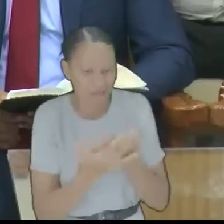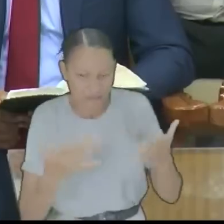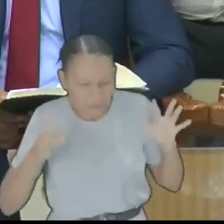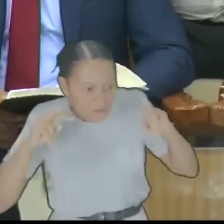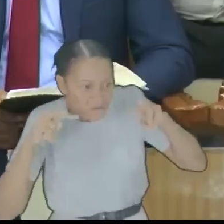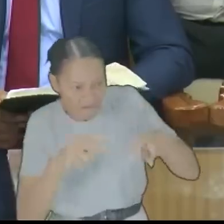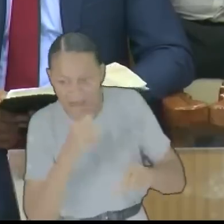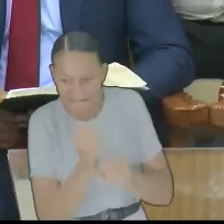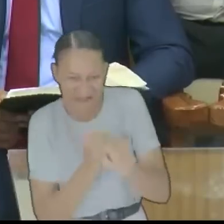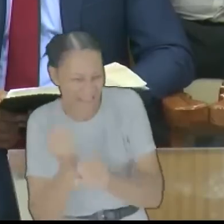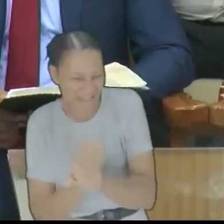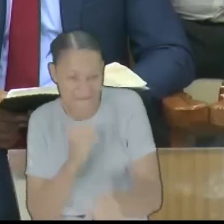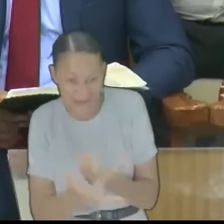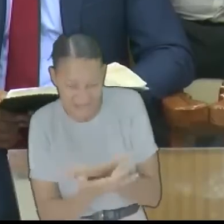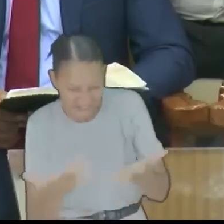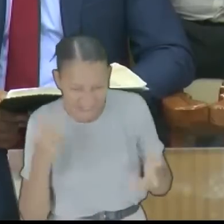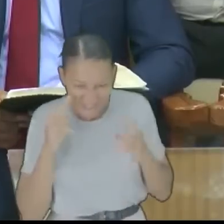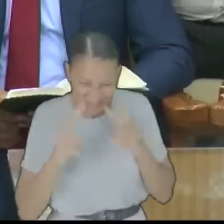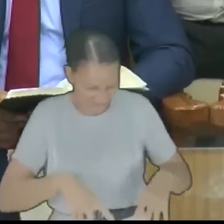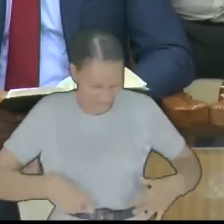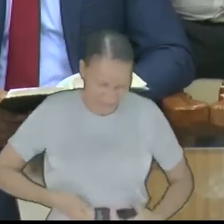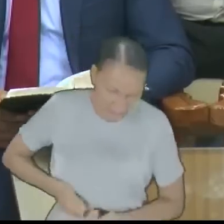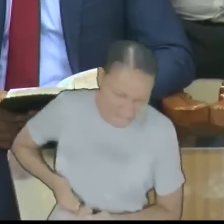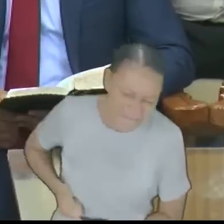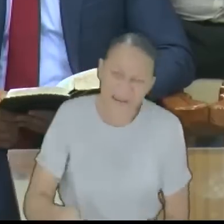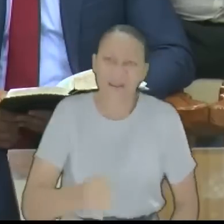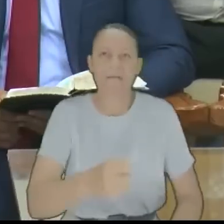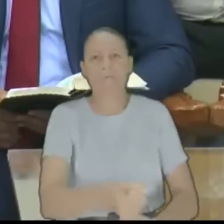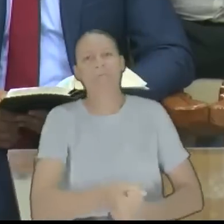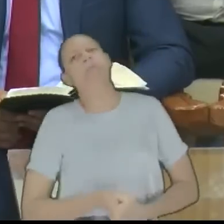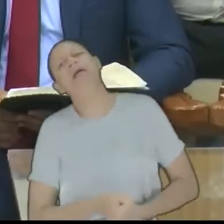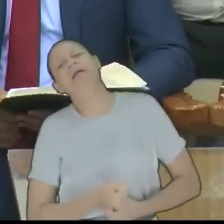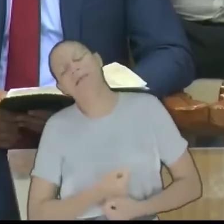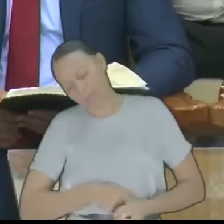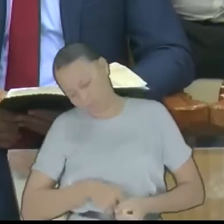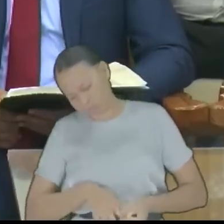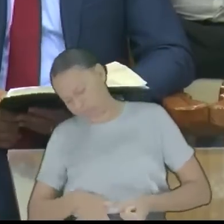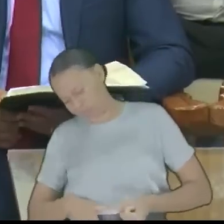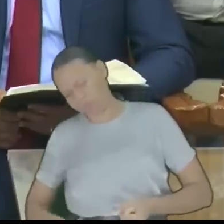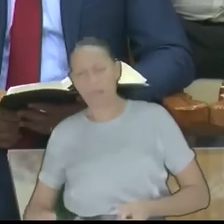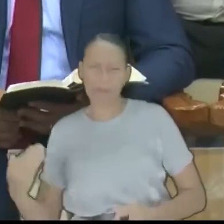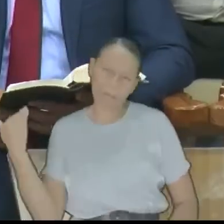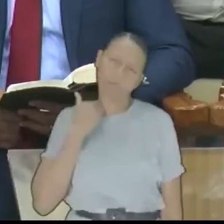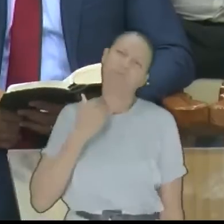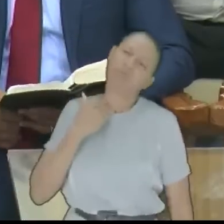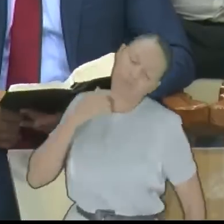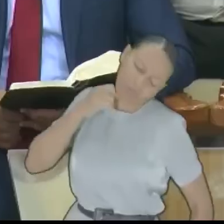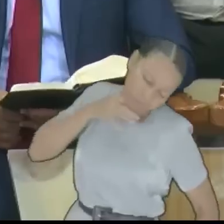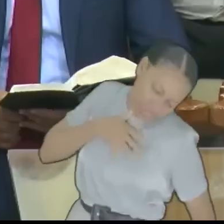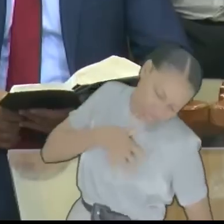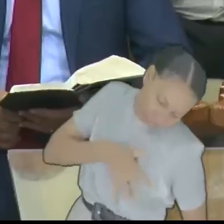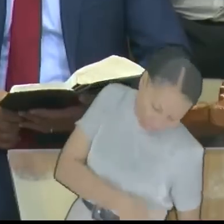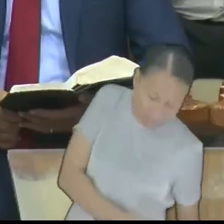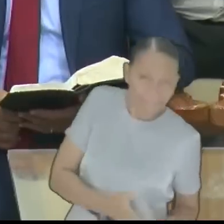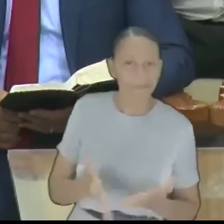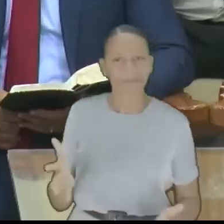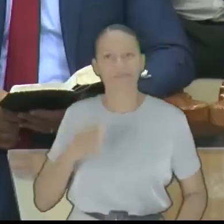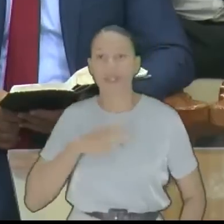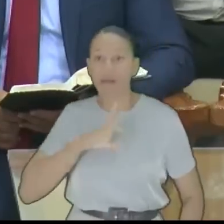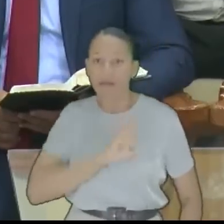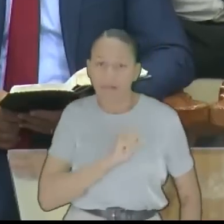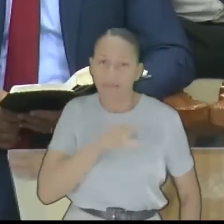de ver a morte, de ver a espada, de ver o gláudio descendo no pescoço de alguém. Meus